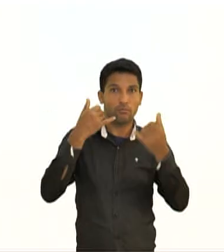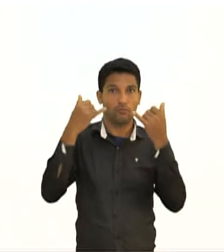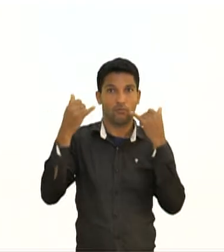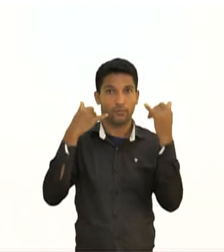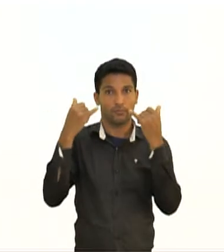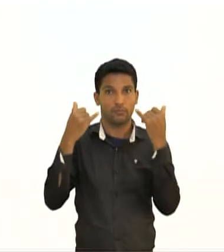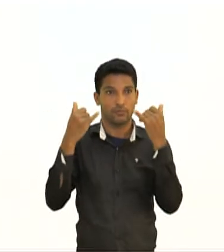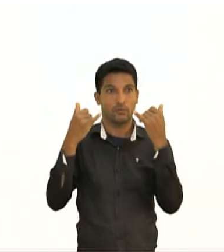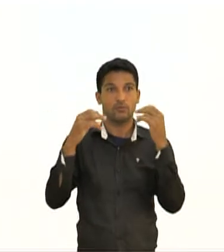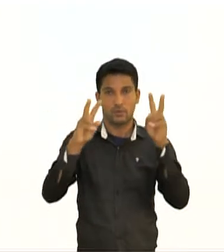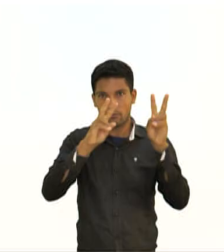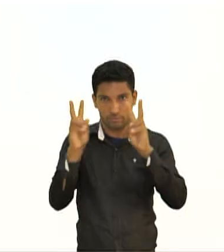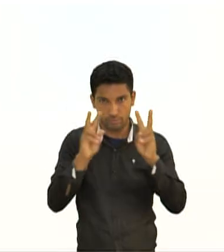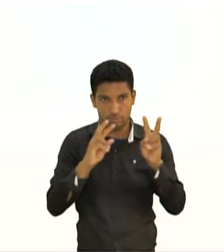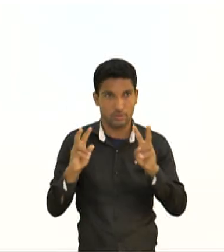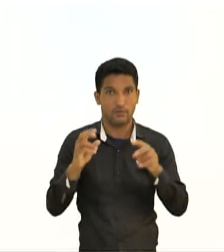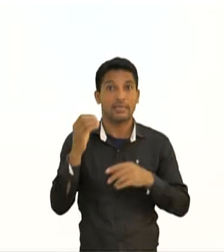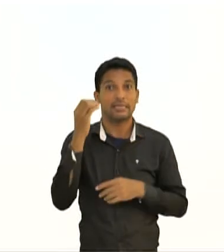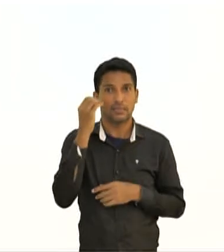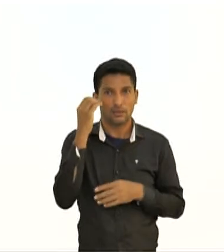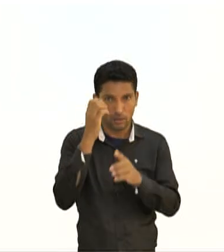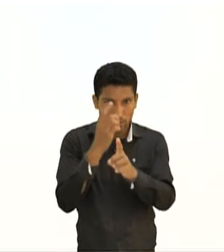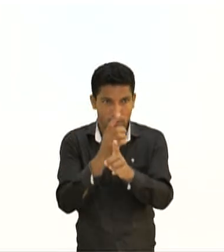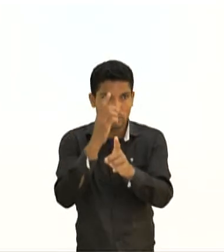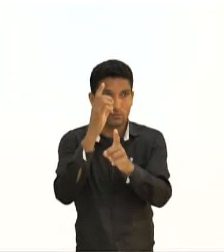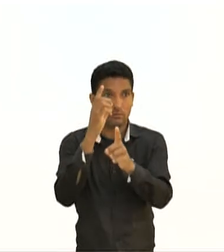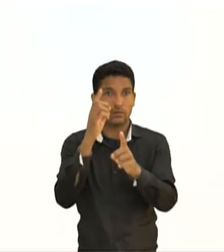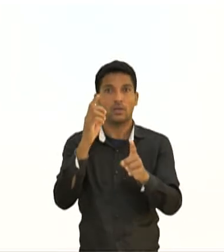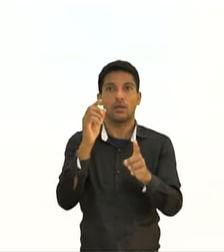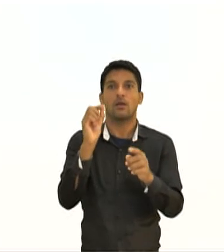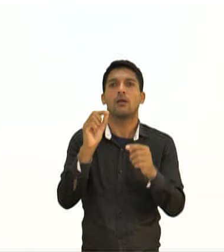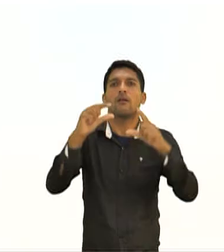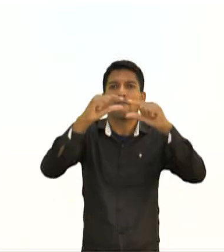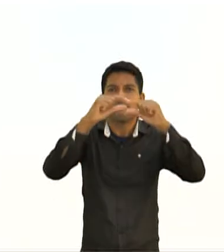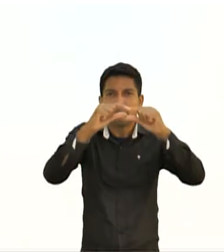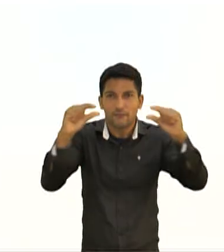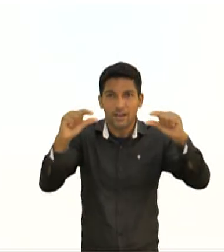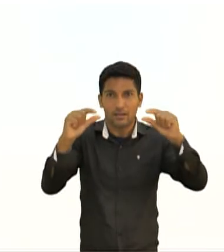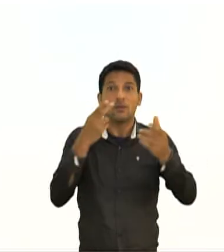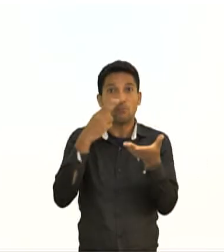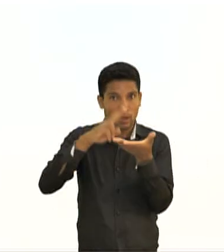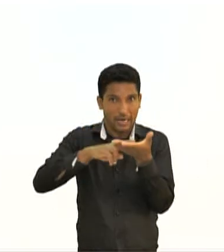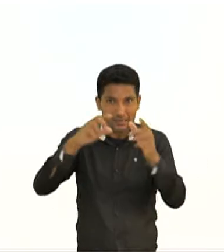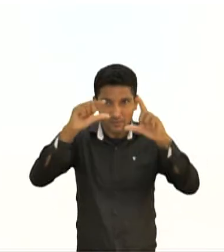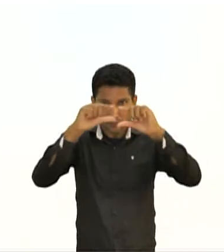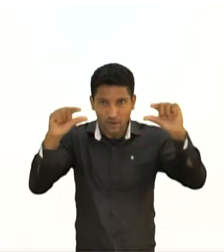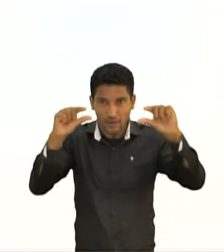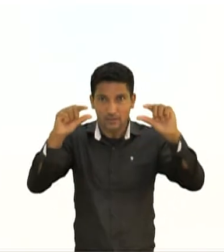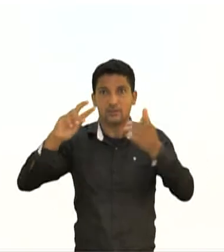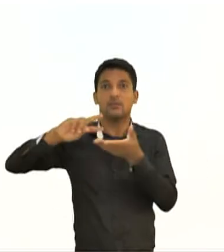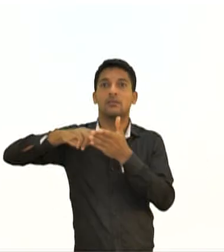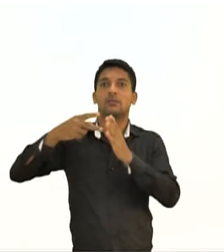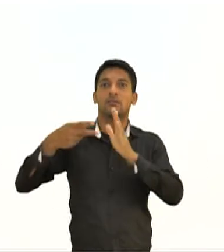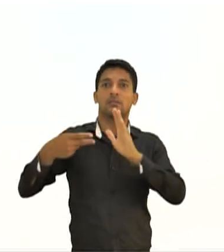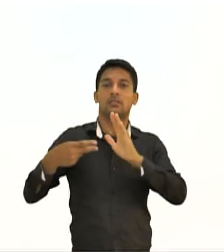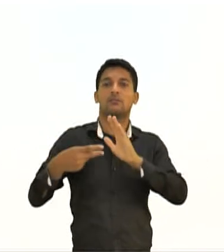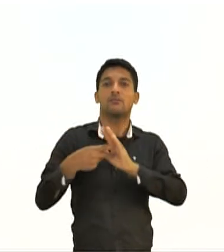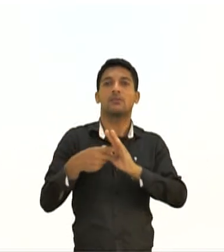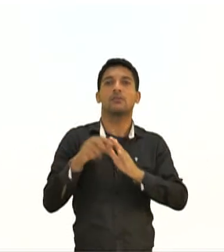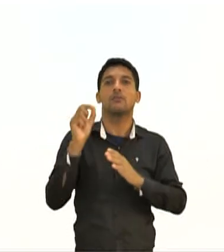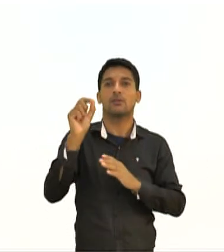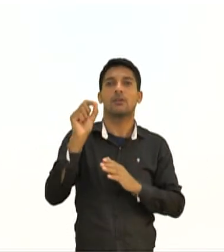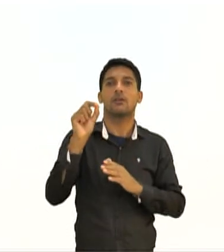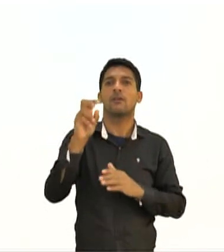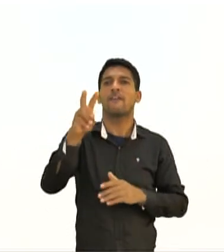informações e aí vocês vão tentar localizar, né, que frase nessa carta representa e ilustra o que nós denominamos